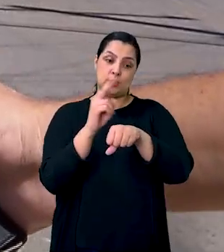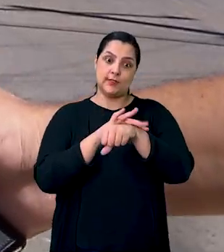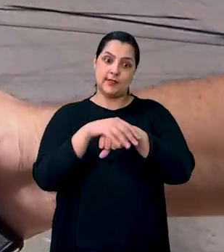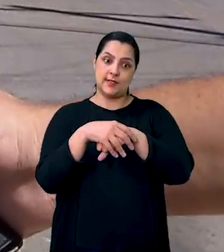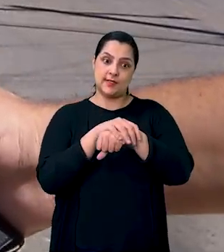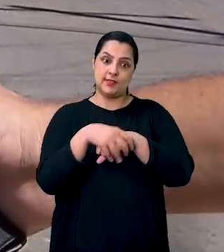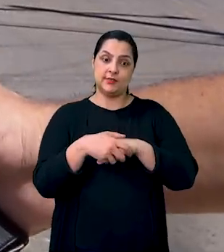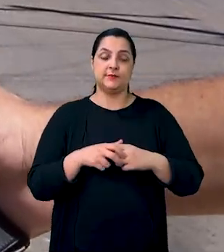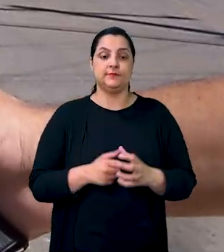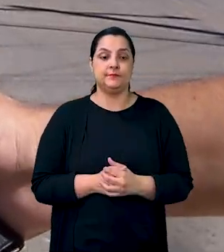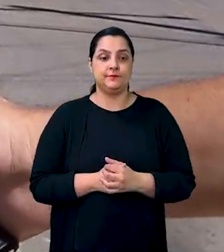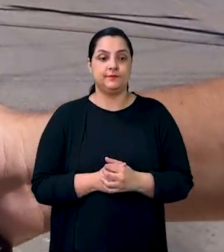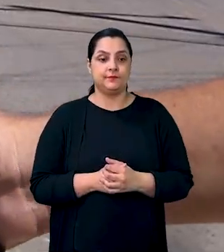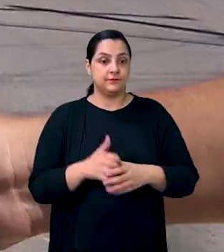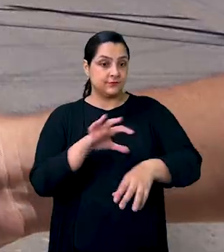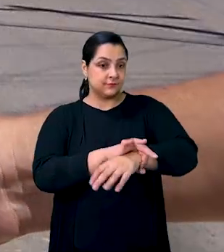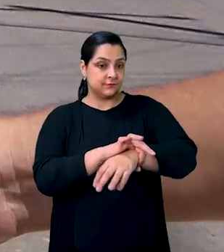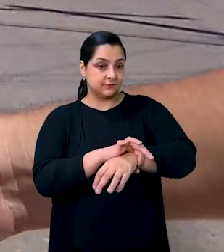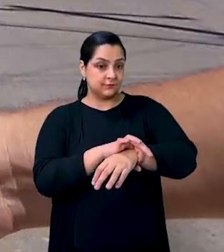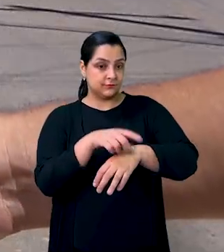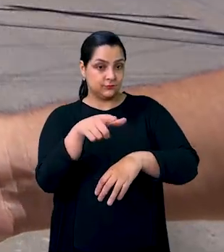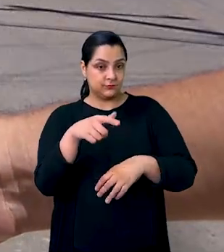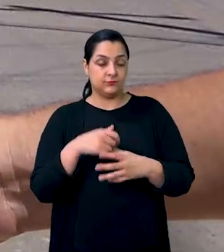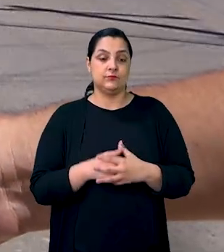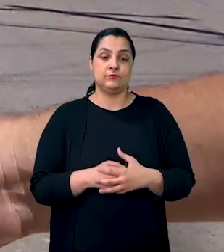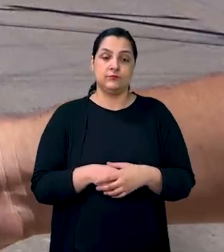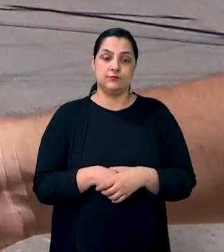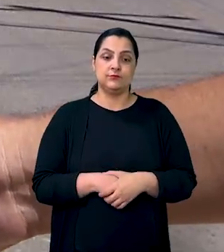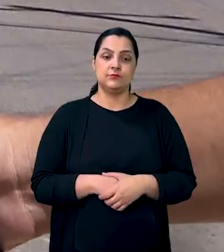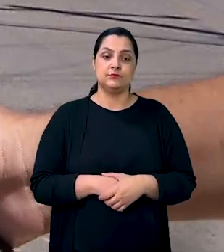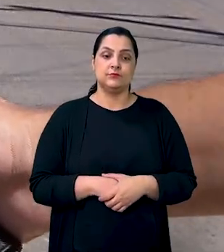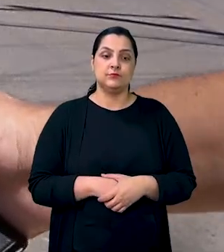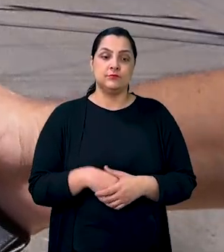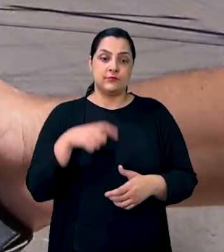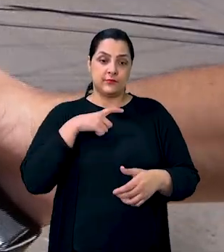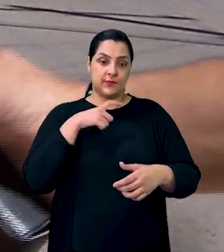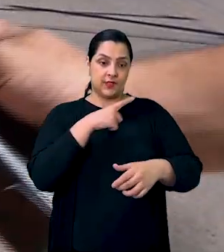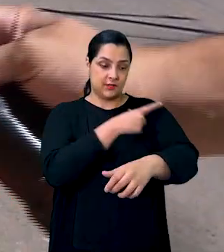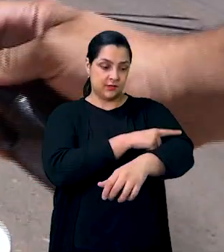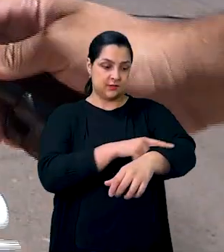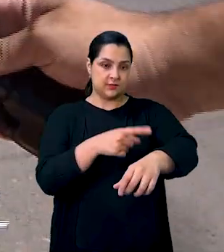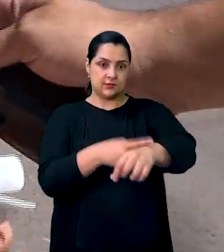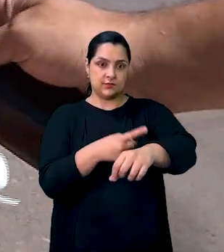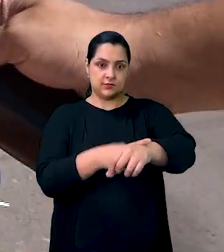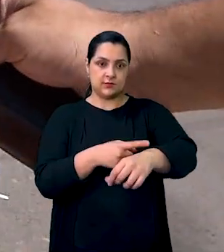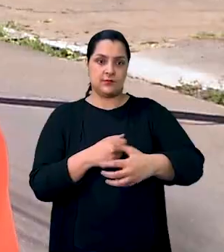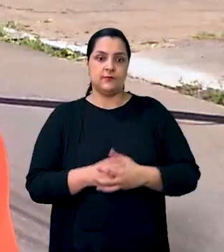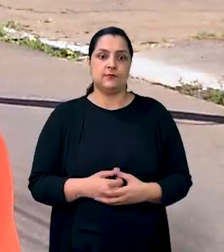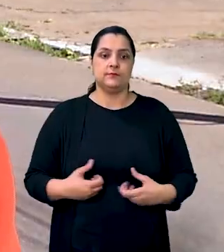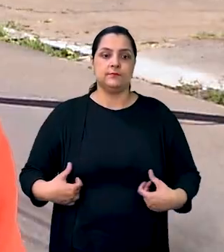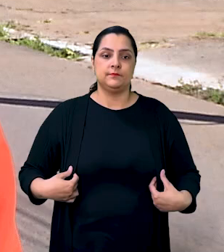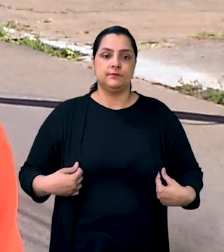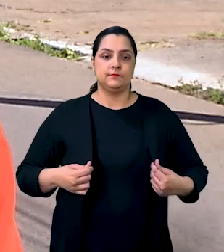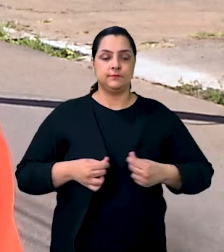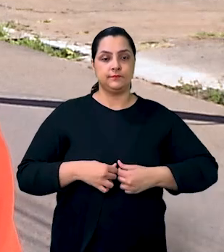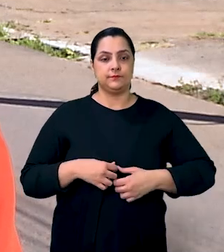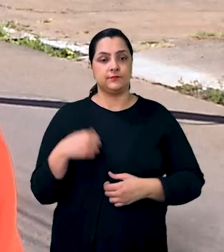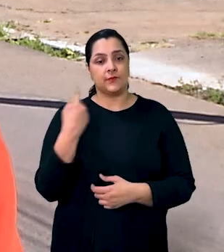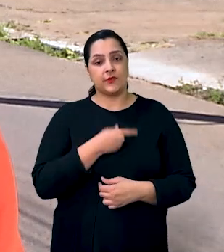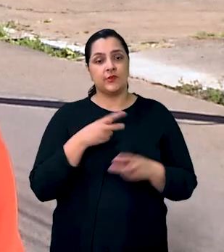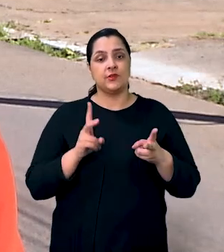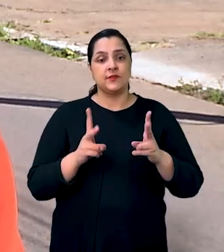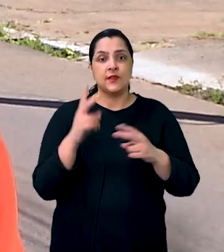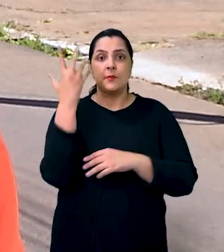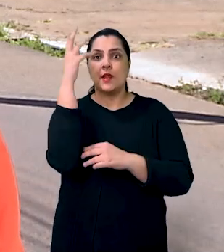protege bastante. Tem a blusa que a gente usa por baixo do uniforme, né? Que ela tem a manga até aqui. A gente procura uma árvore,